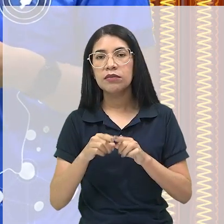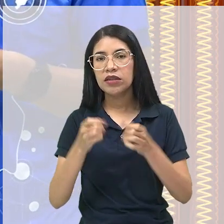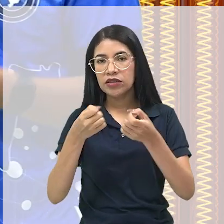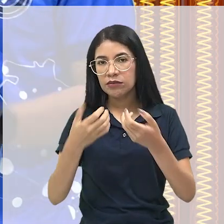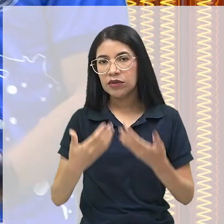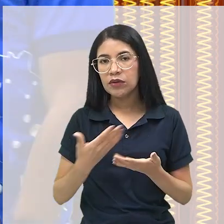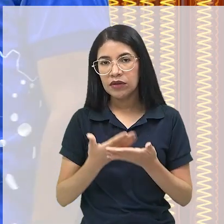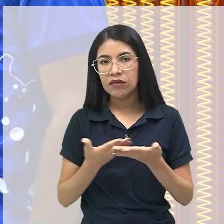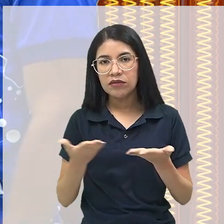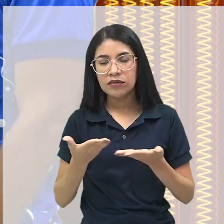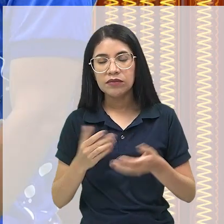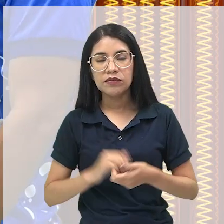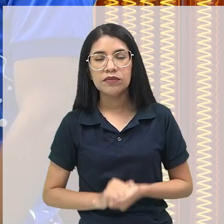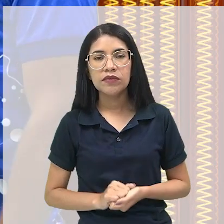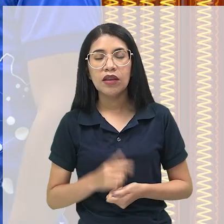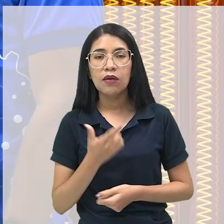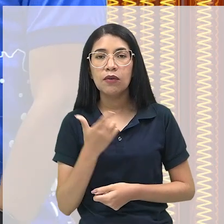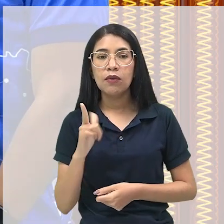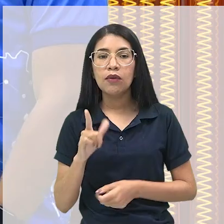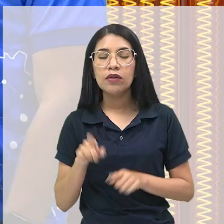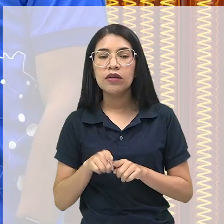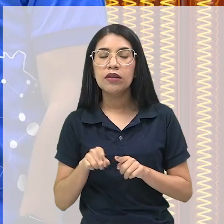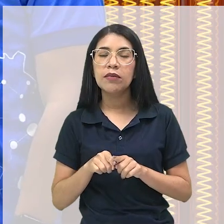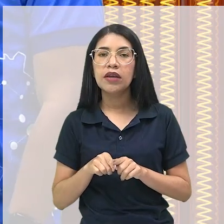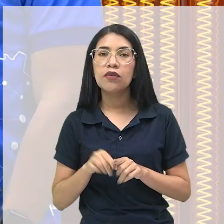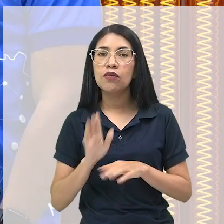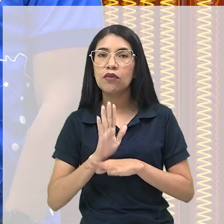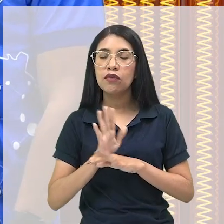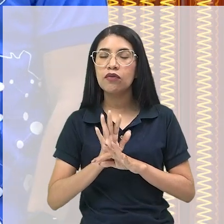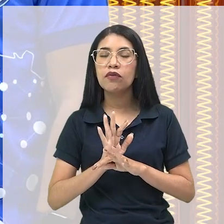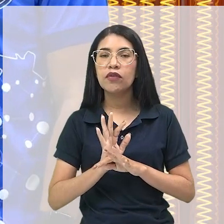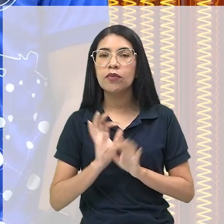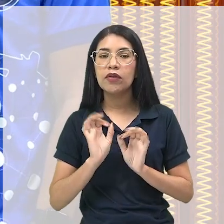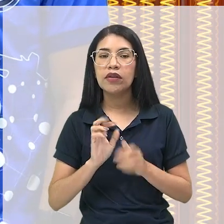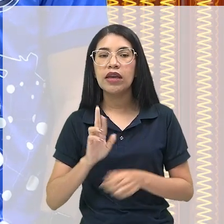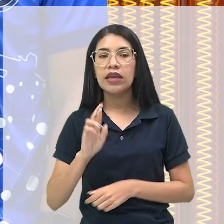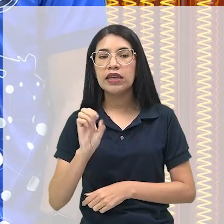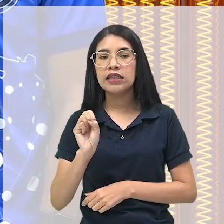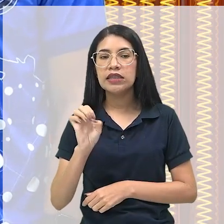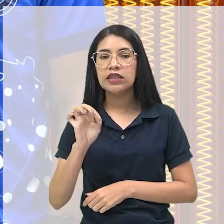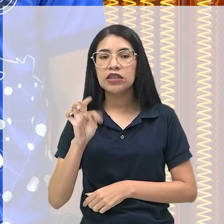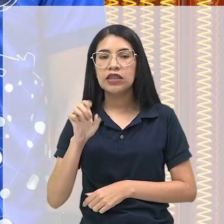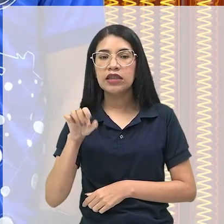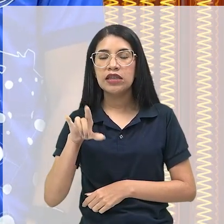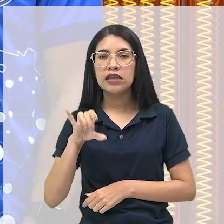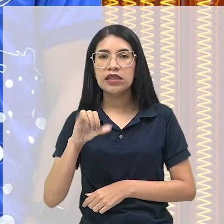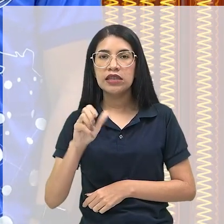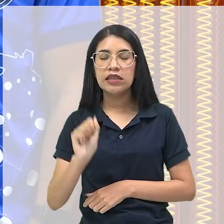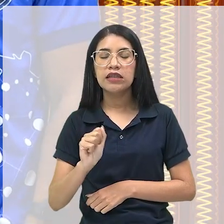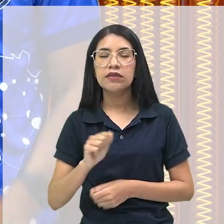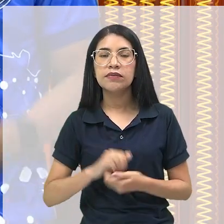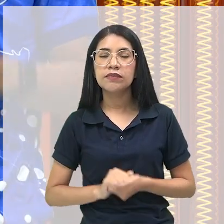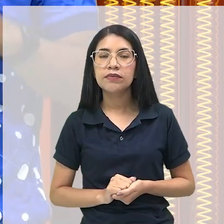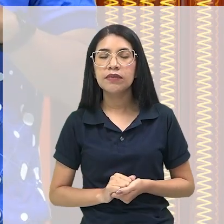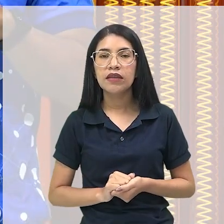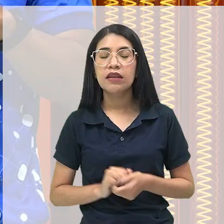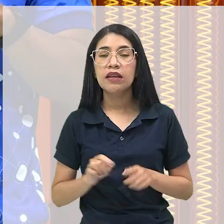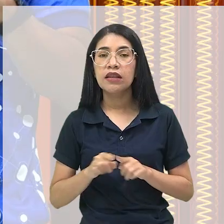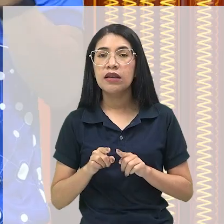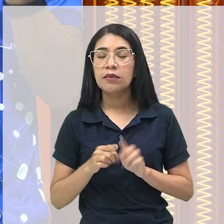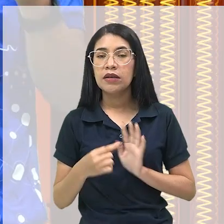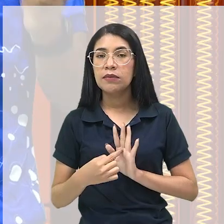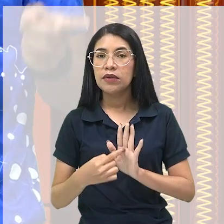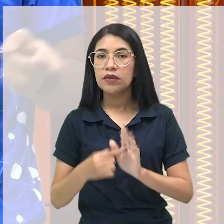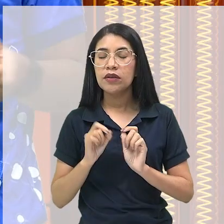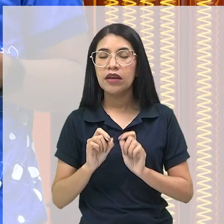aqui, né? Um documentário muito legal é o Resistência, a Jornada dos Refugiados no Carnaval do Rio, mostra